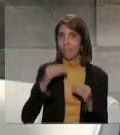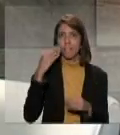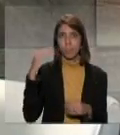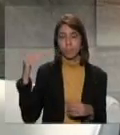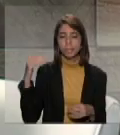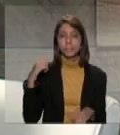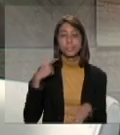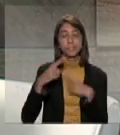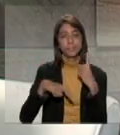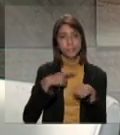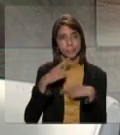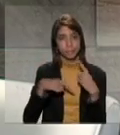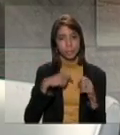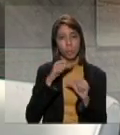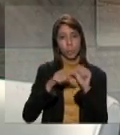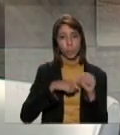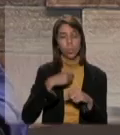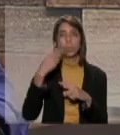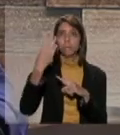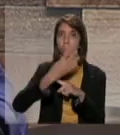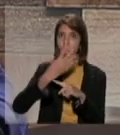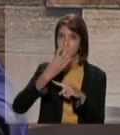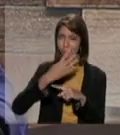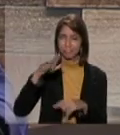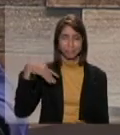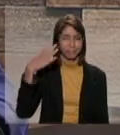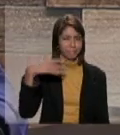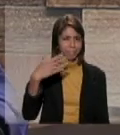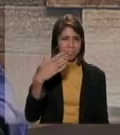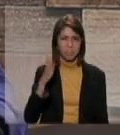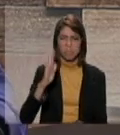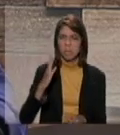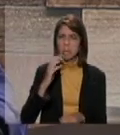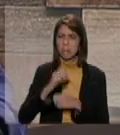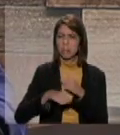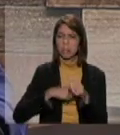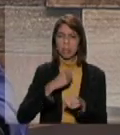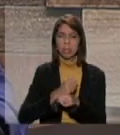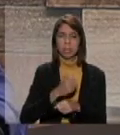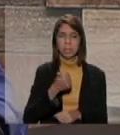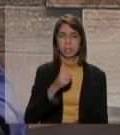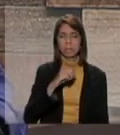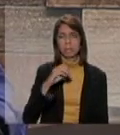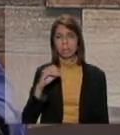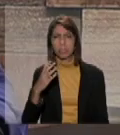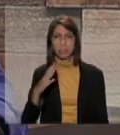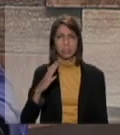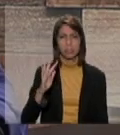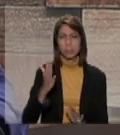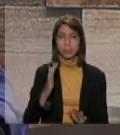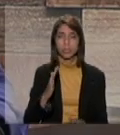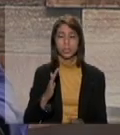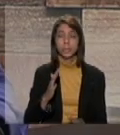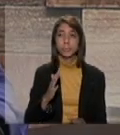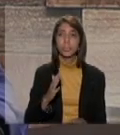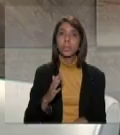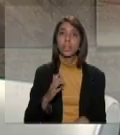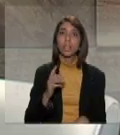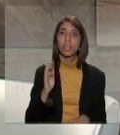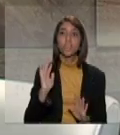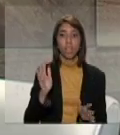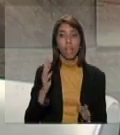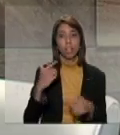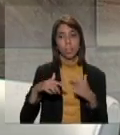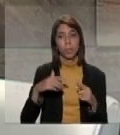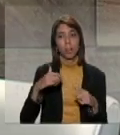você vai pra Globo um pouco depois? Foi bem depois ainda. Isso foi em 82, 90, né, eu fui pra Globo só no final. E você foi pra